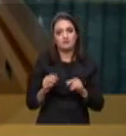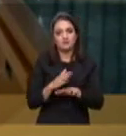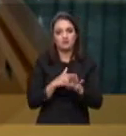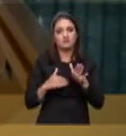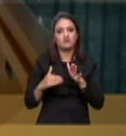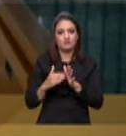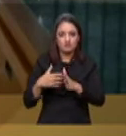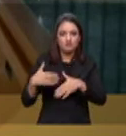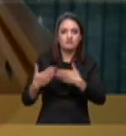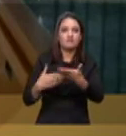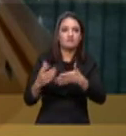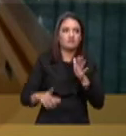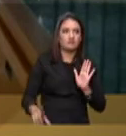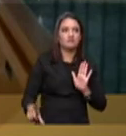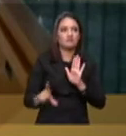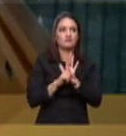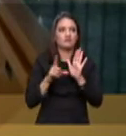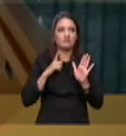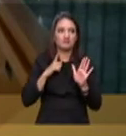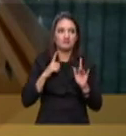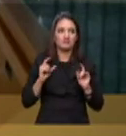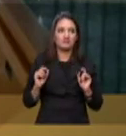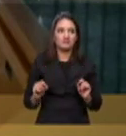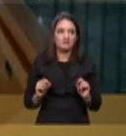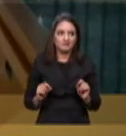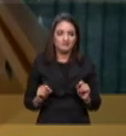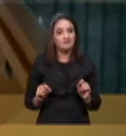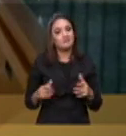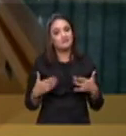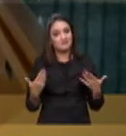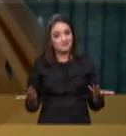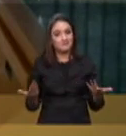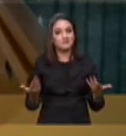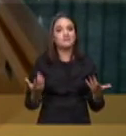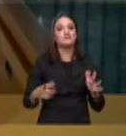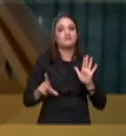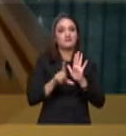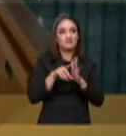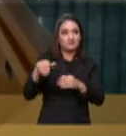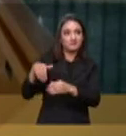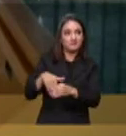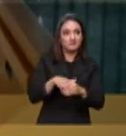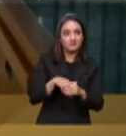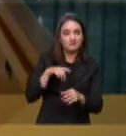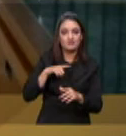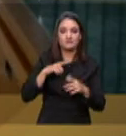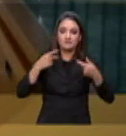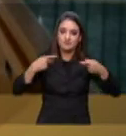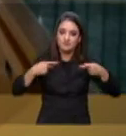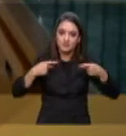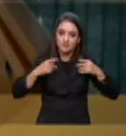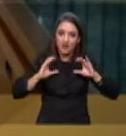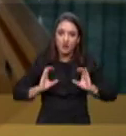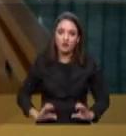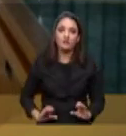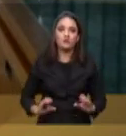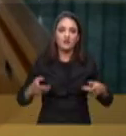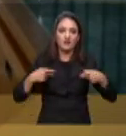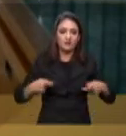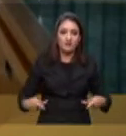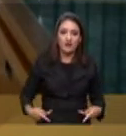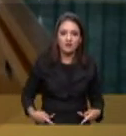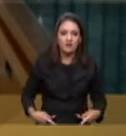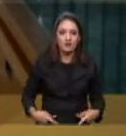efeitos pelo legislador de mais de uma década atrás. Mudou-se a legislação eleitoral, o comportamento decorrente de julgamentos como